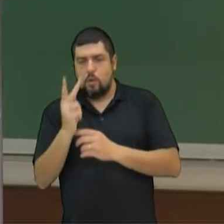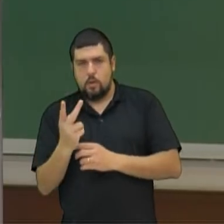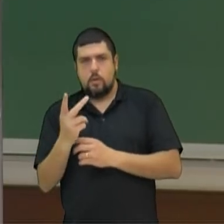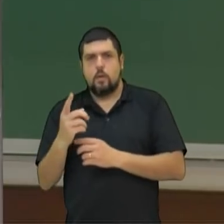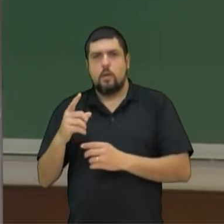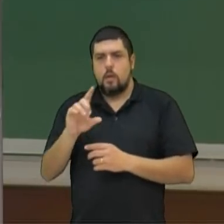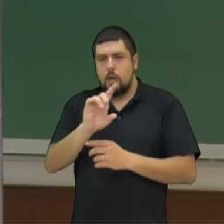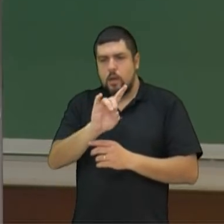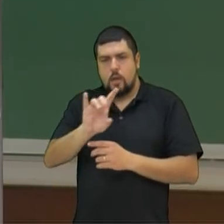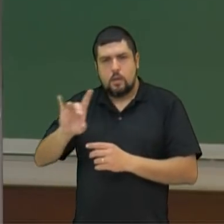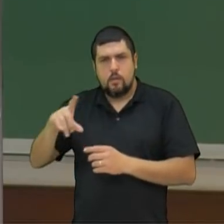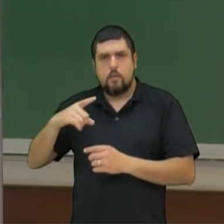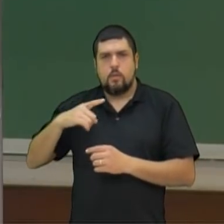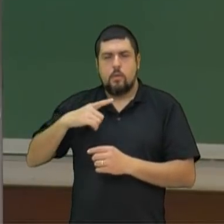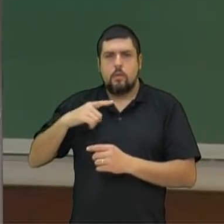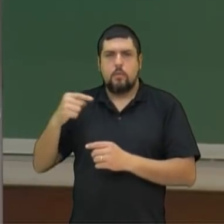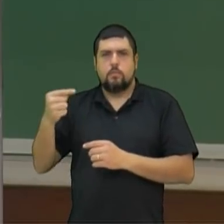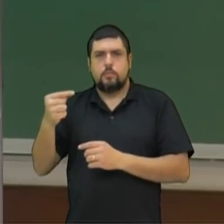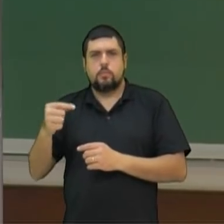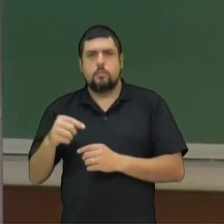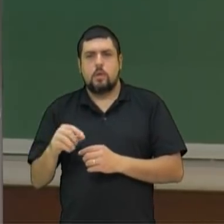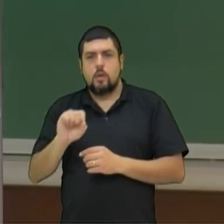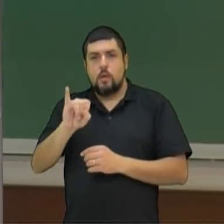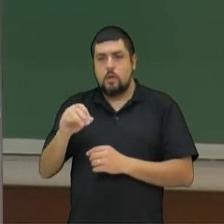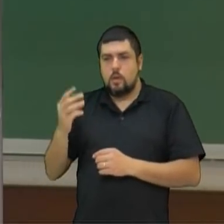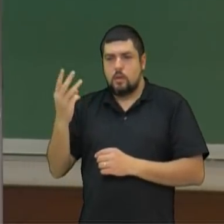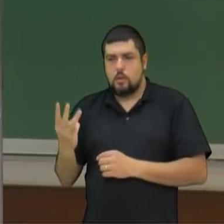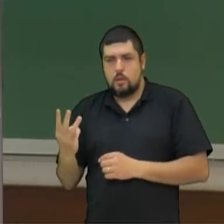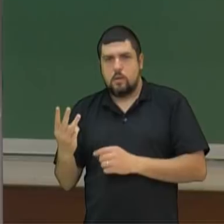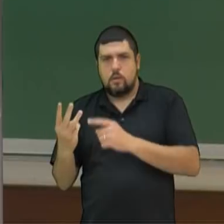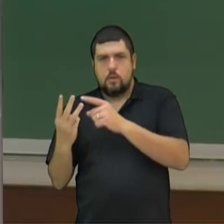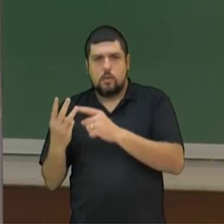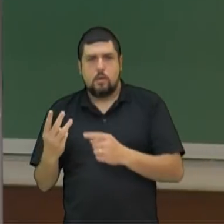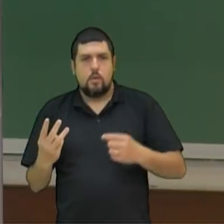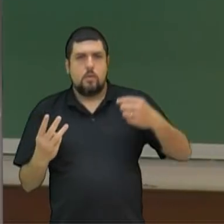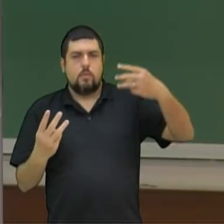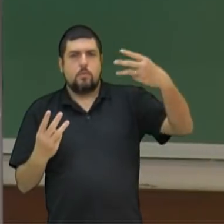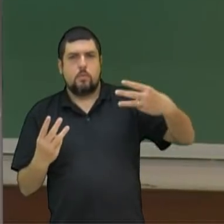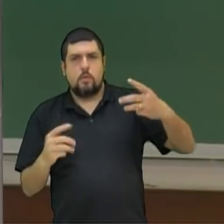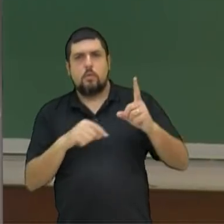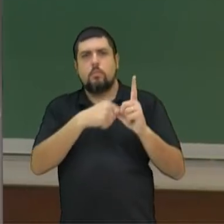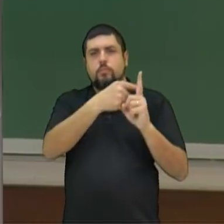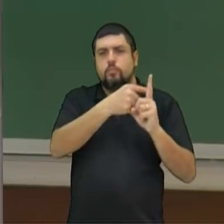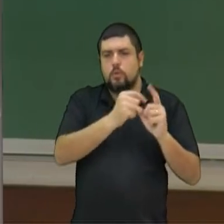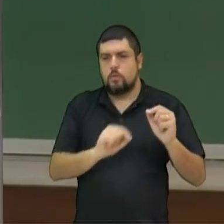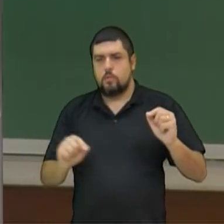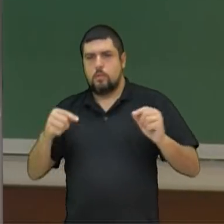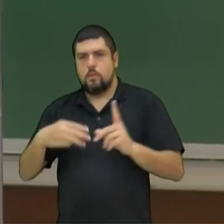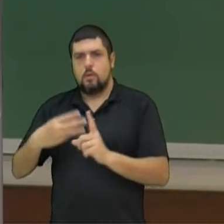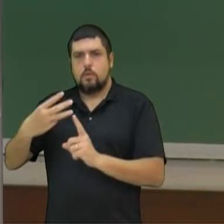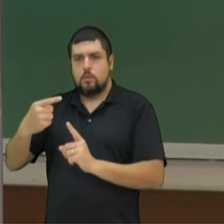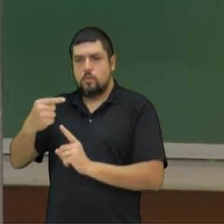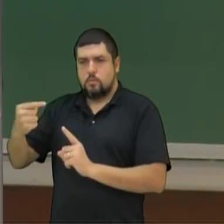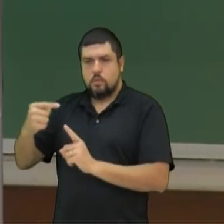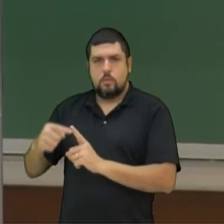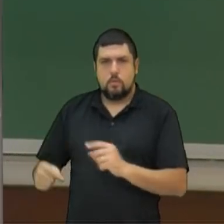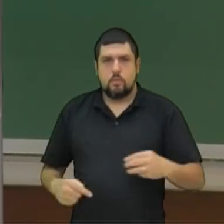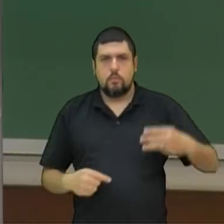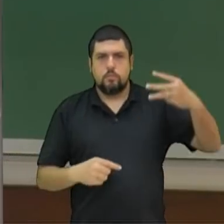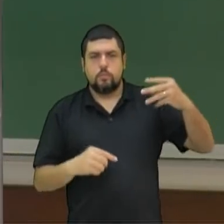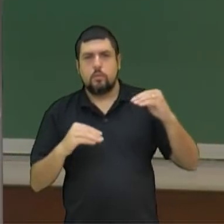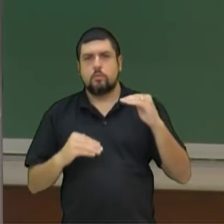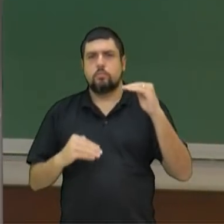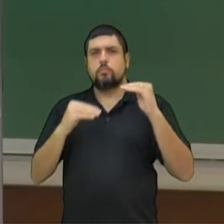Se eu tenho 3 OHs, o alumínio só pode ter 3 cargas positivas para equilibrar. Tem que equilibrar, lembra?